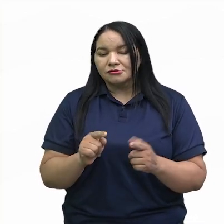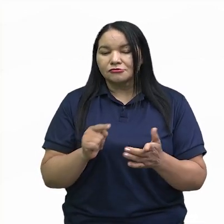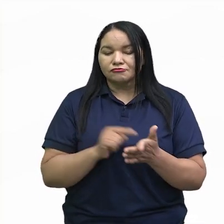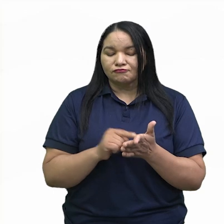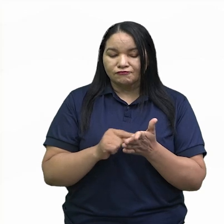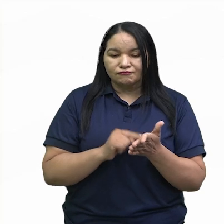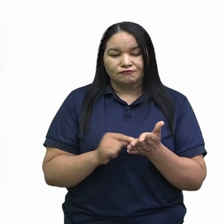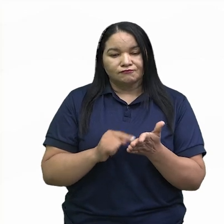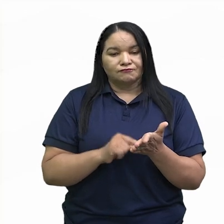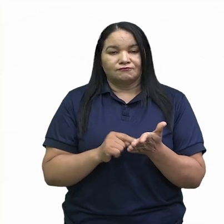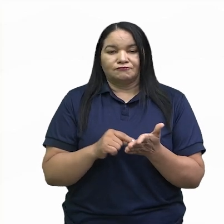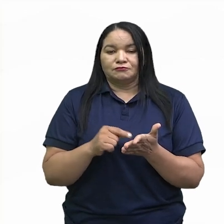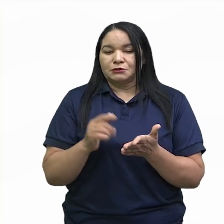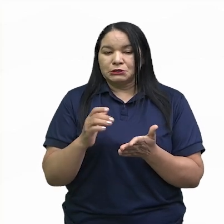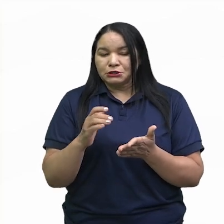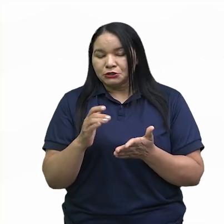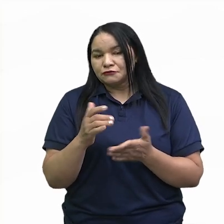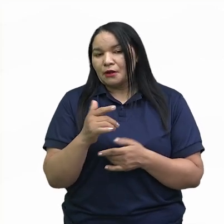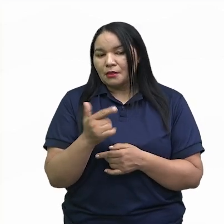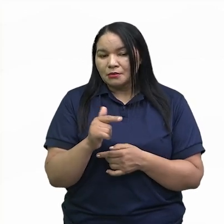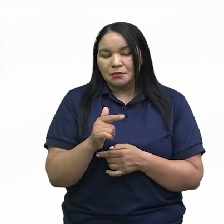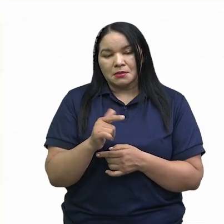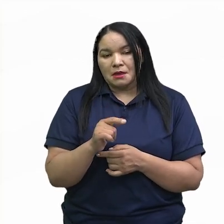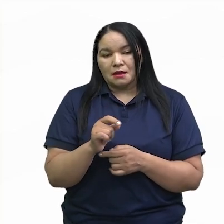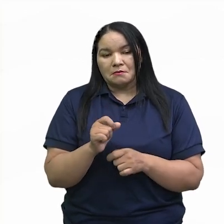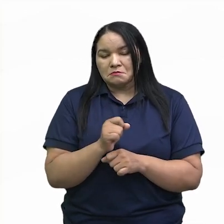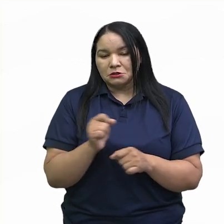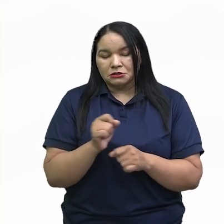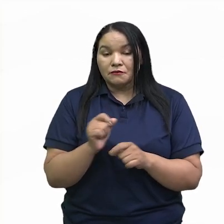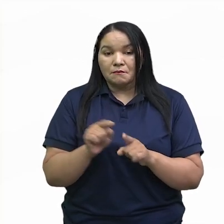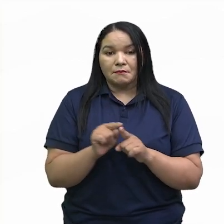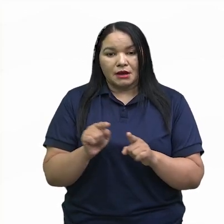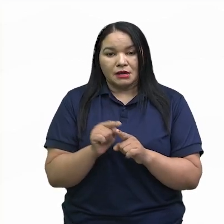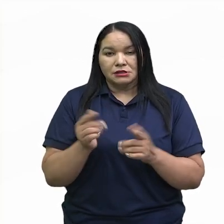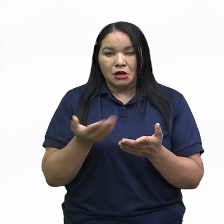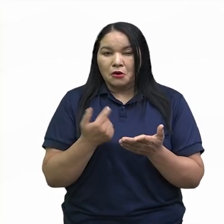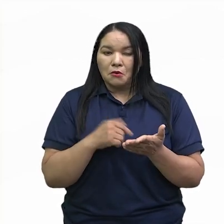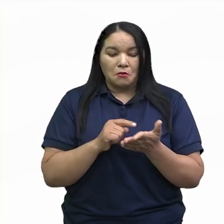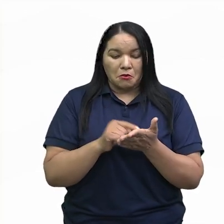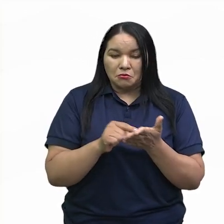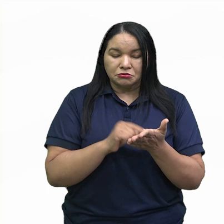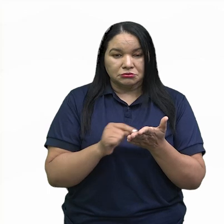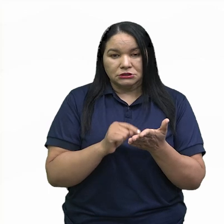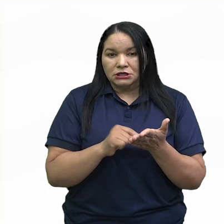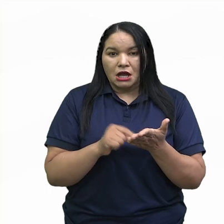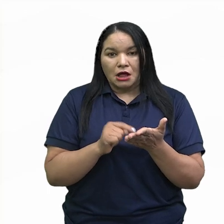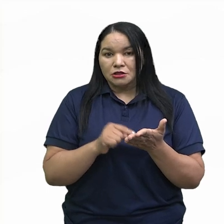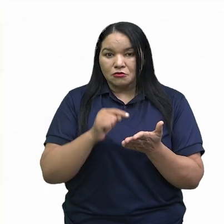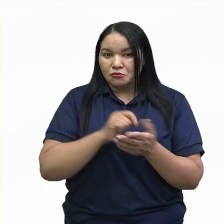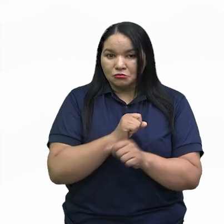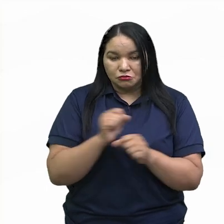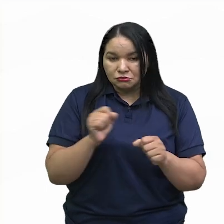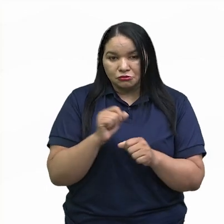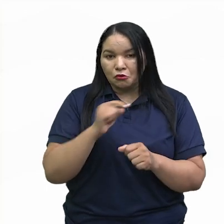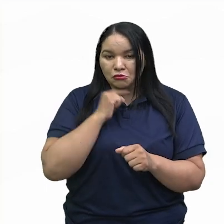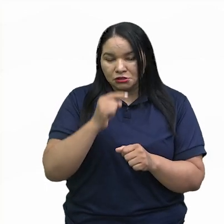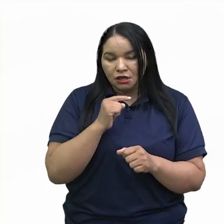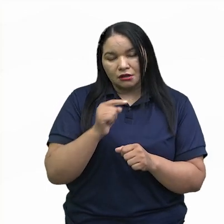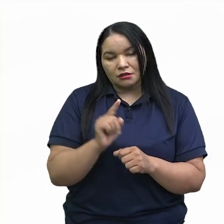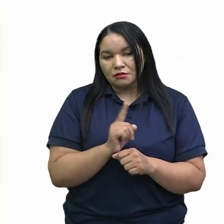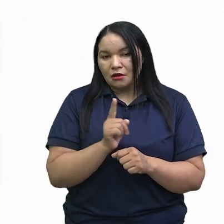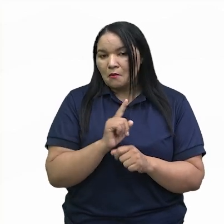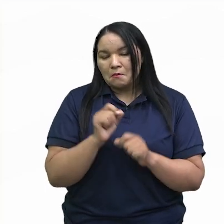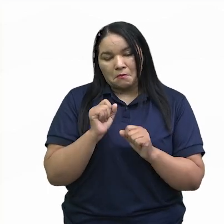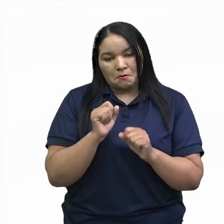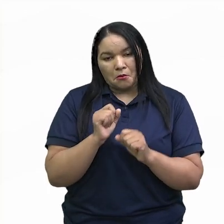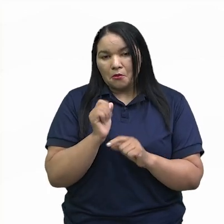não tenho como ter uma calculadora científica. Então, quer dizer que eu não vou ter como resolver o problema?